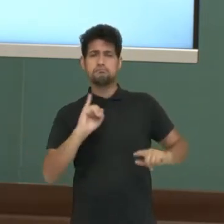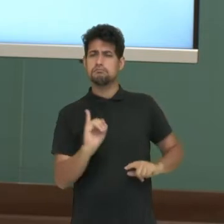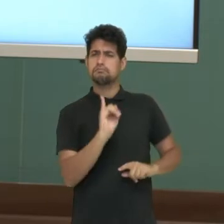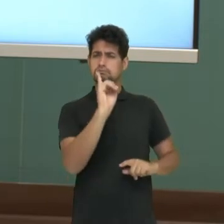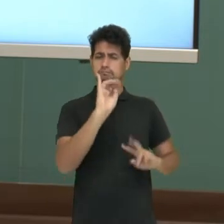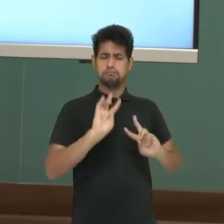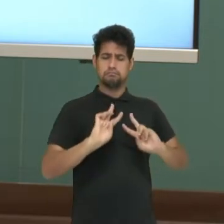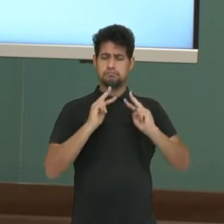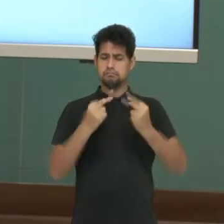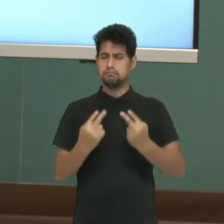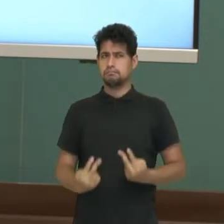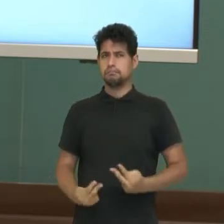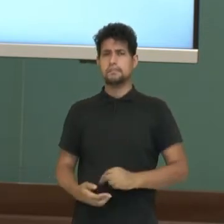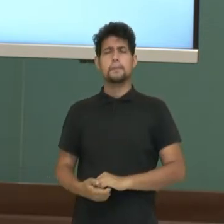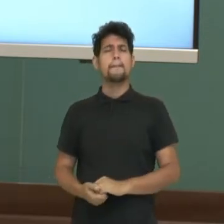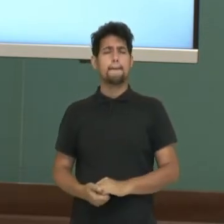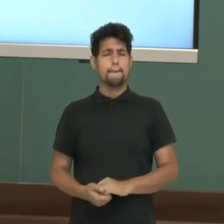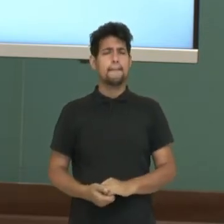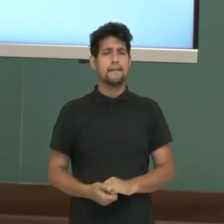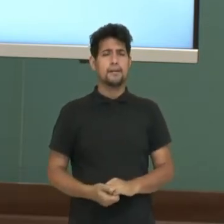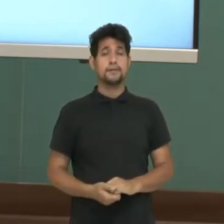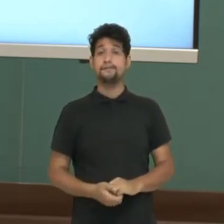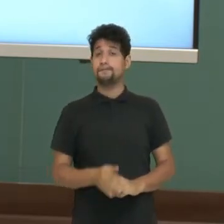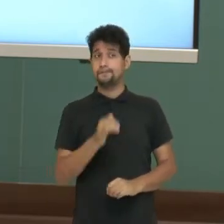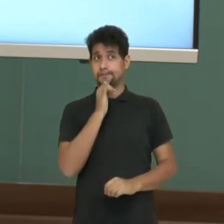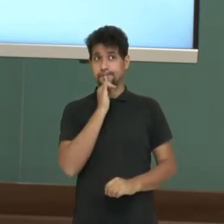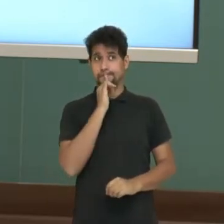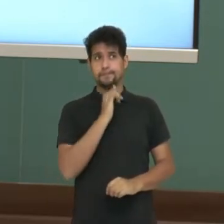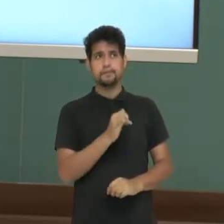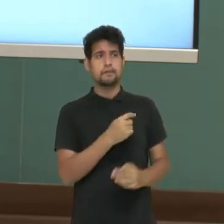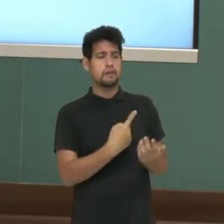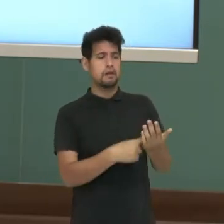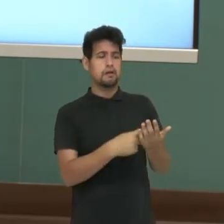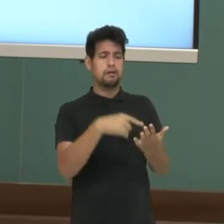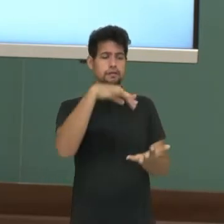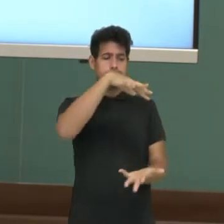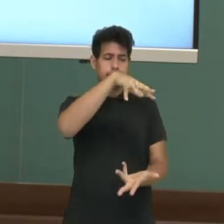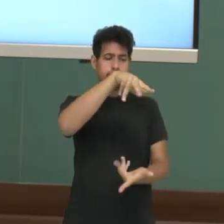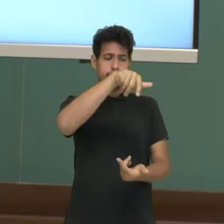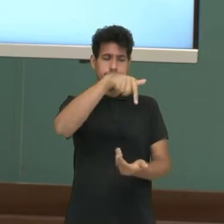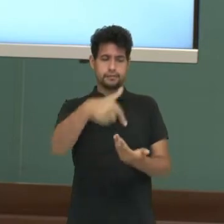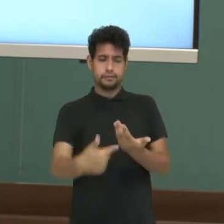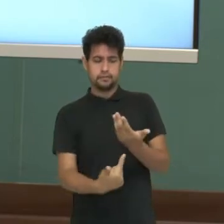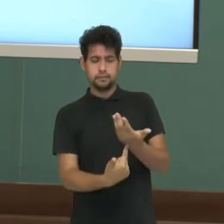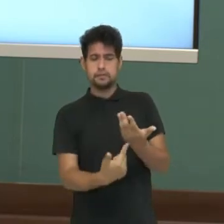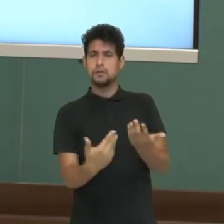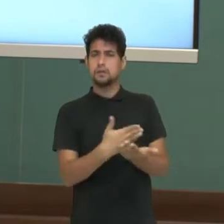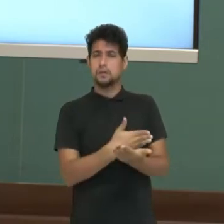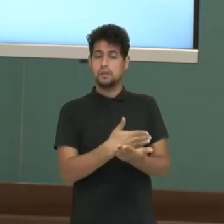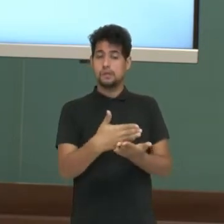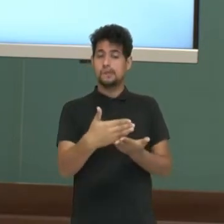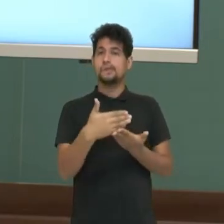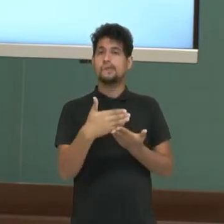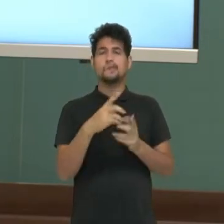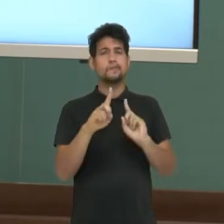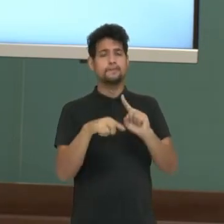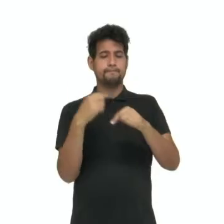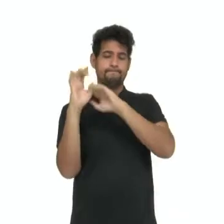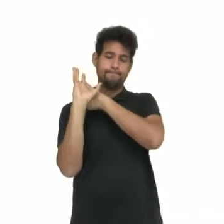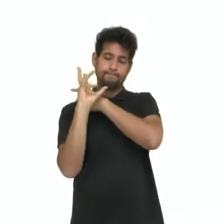humanidade. Então aqui, por exemplo, né, no Tratado Antártico, que entrou em vigor após aí uma revisão,